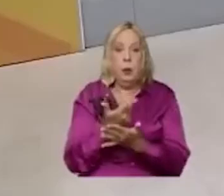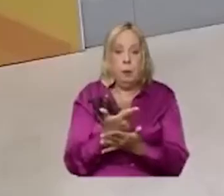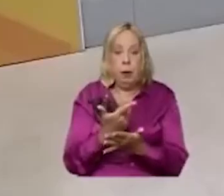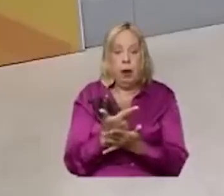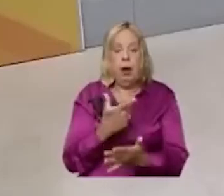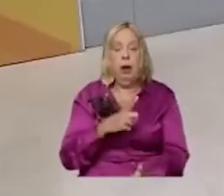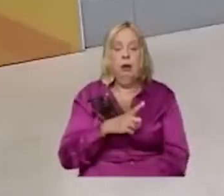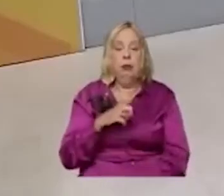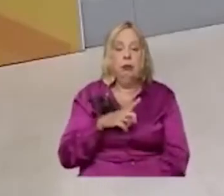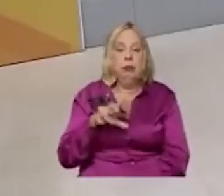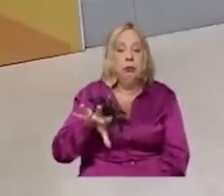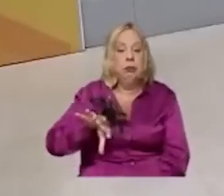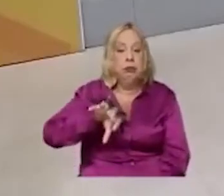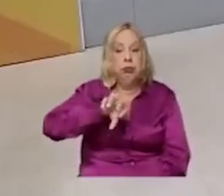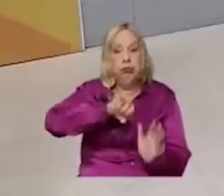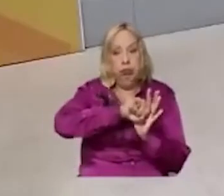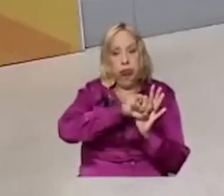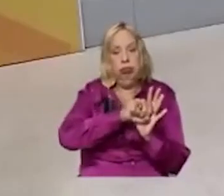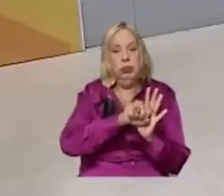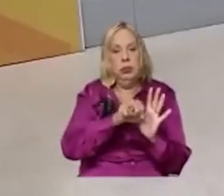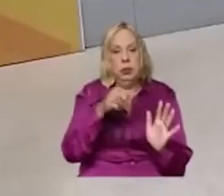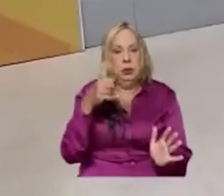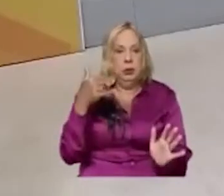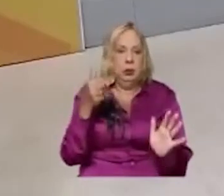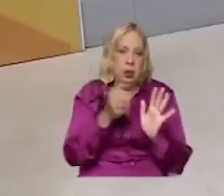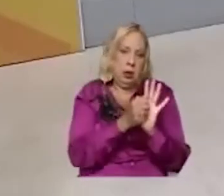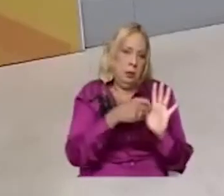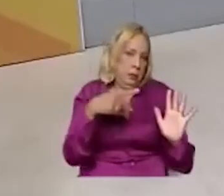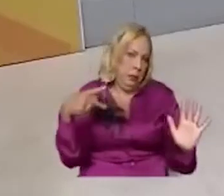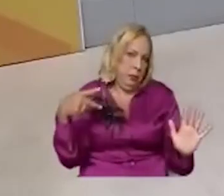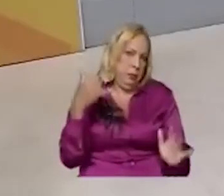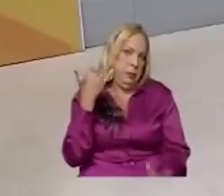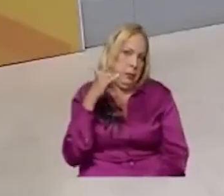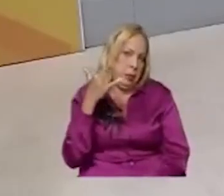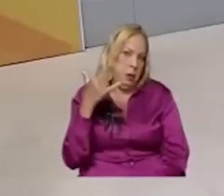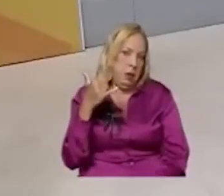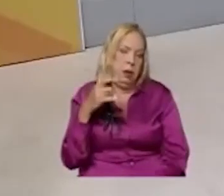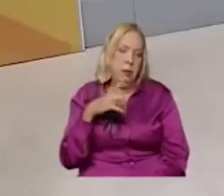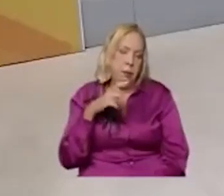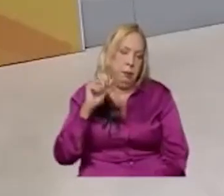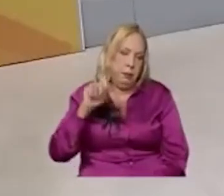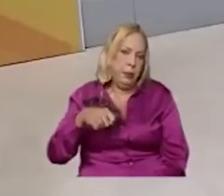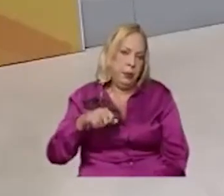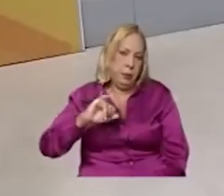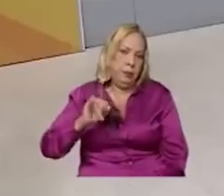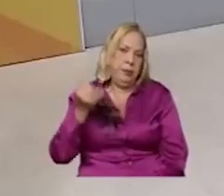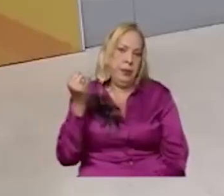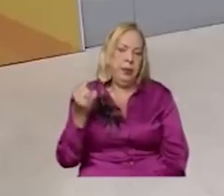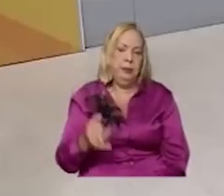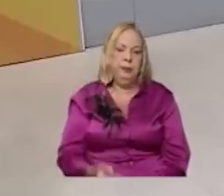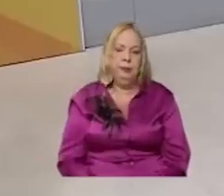11, é só apontar a câmera do seu celular que tem uma premiação esperando aí da próxima semana.